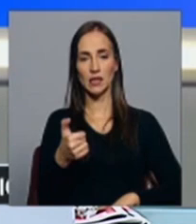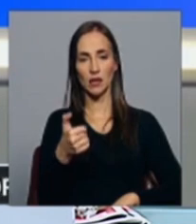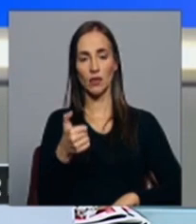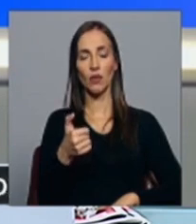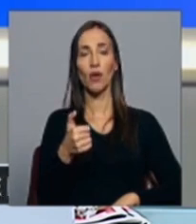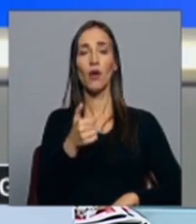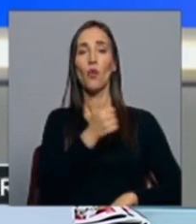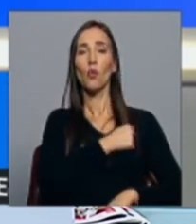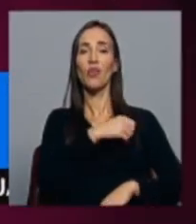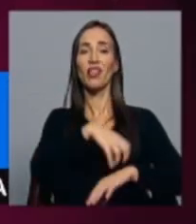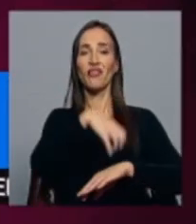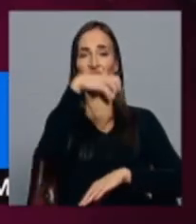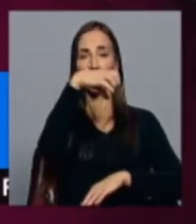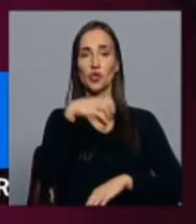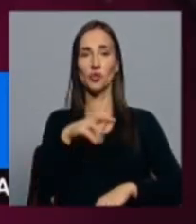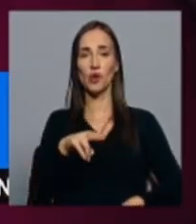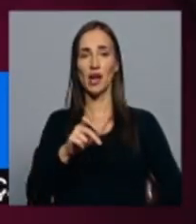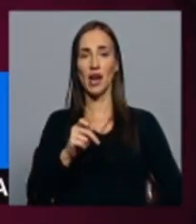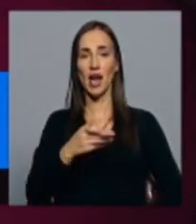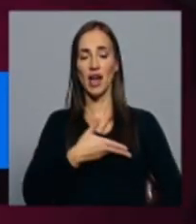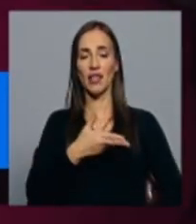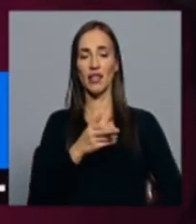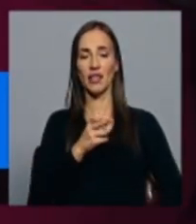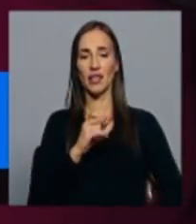Nadir Afonso II